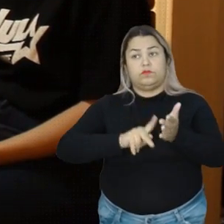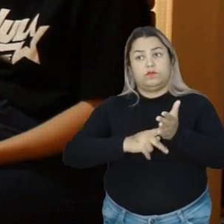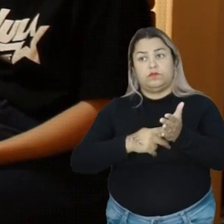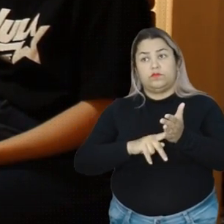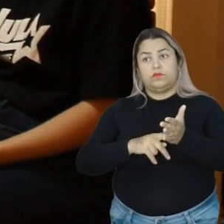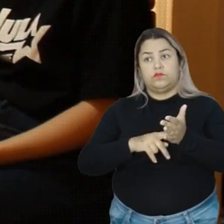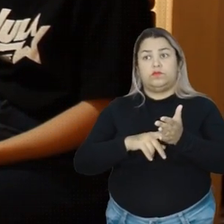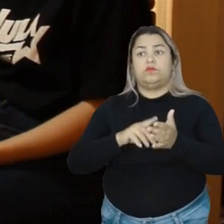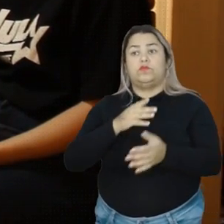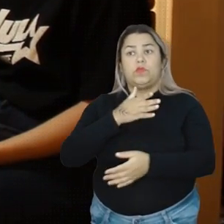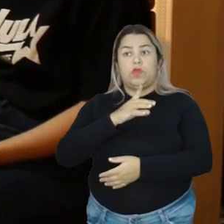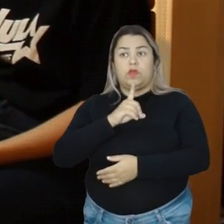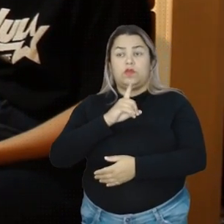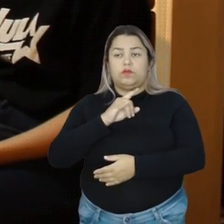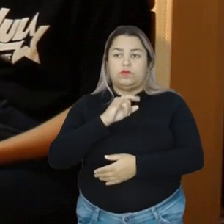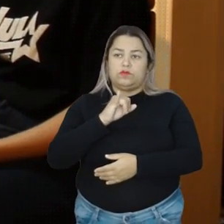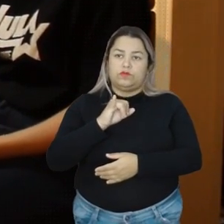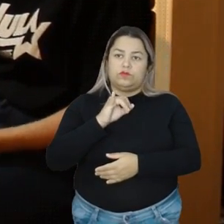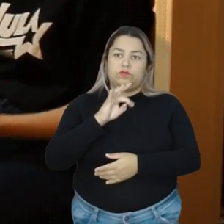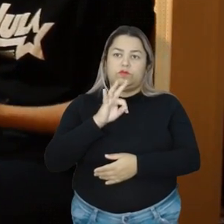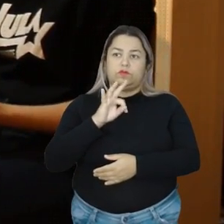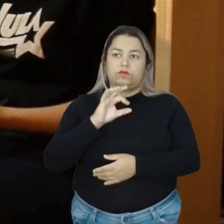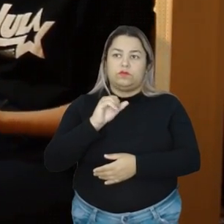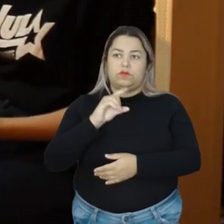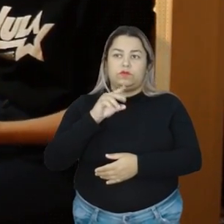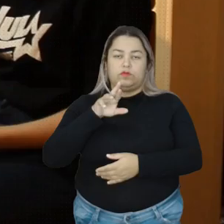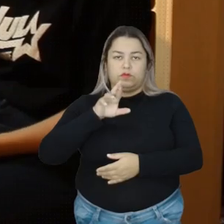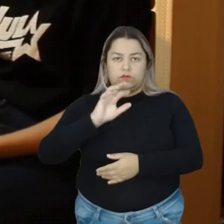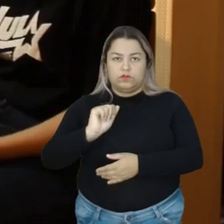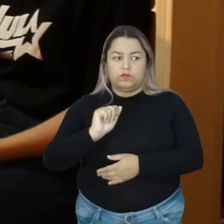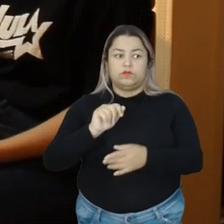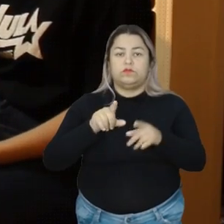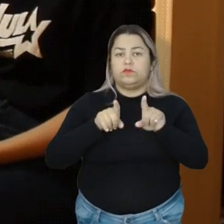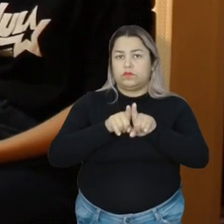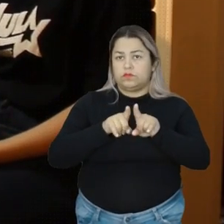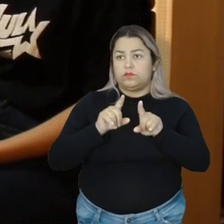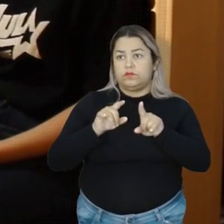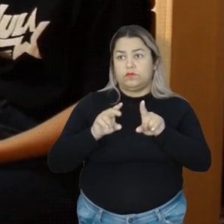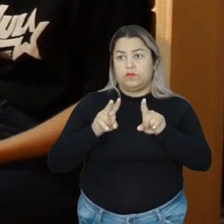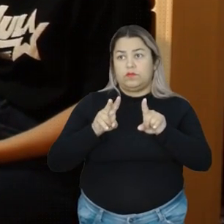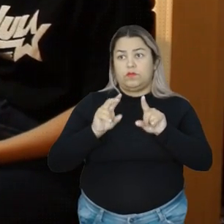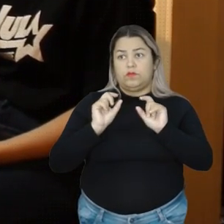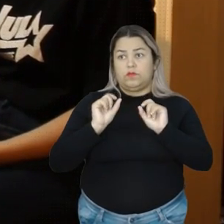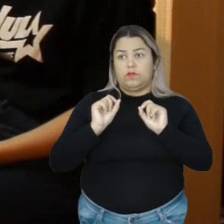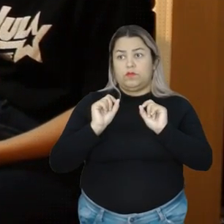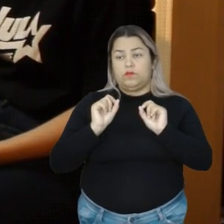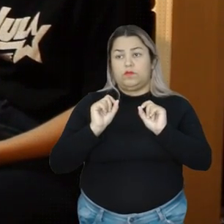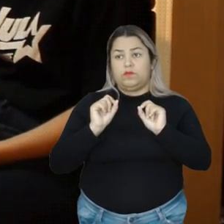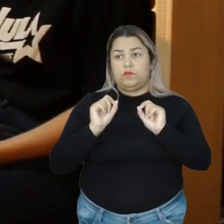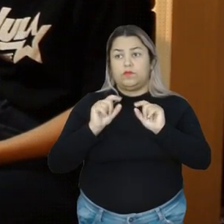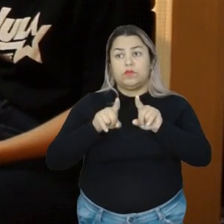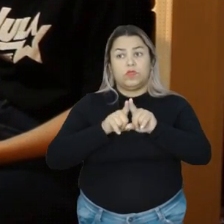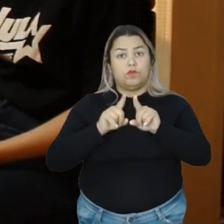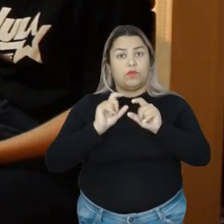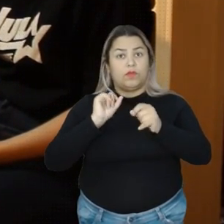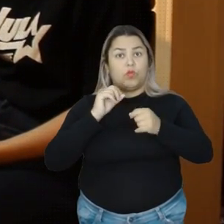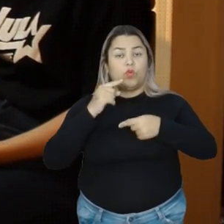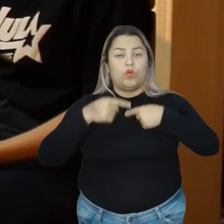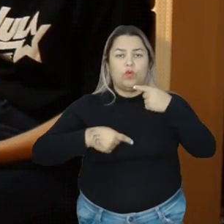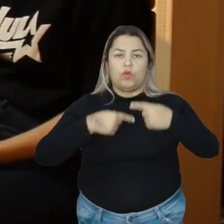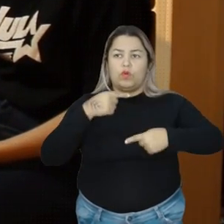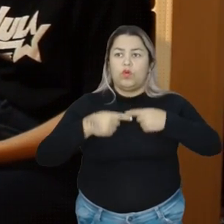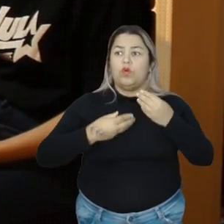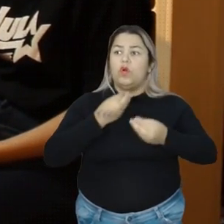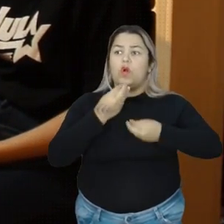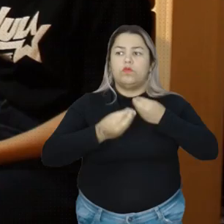não pôde extinguir, uhum, né, e o DIESE, né, debulhou essa política. Como é que